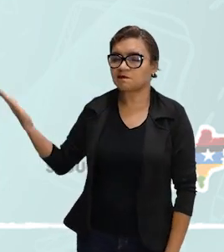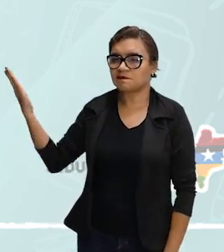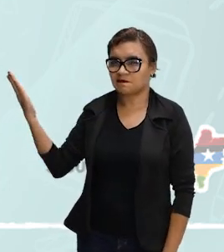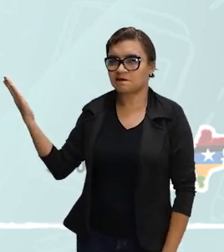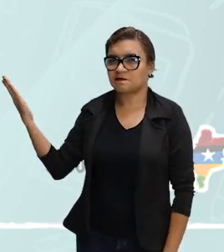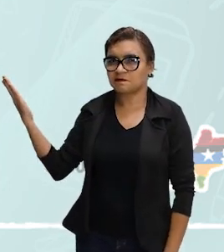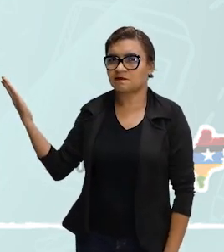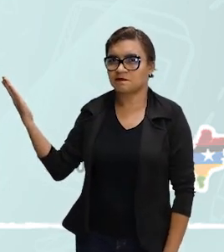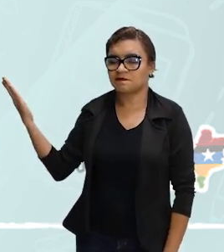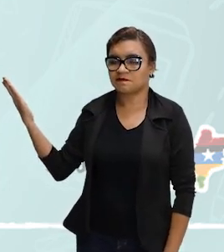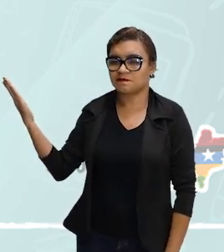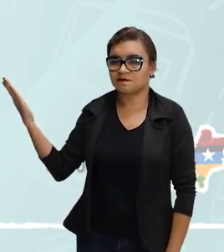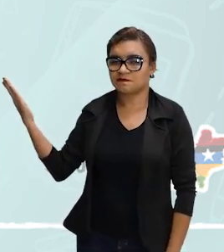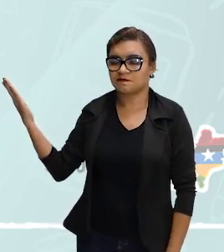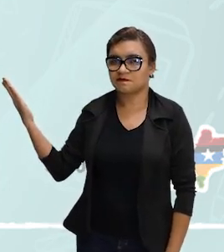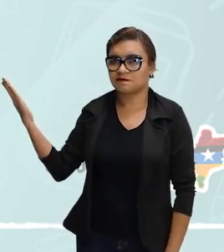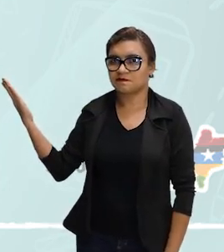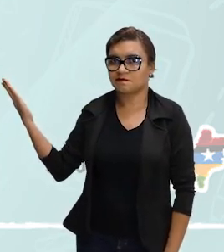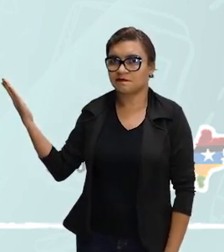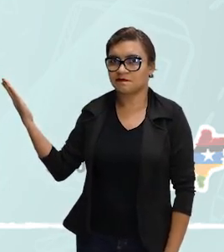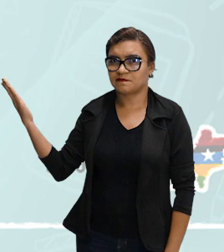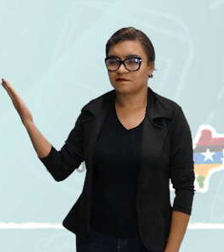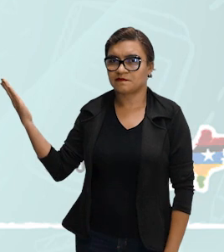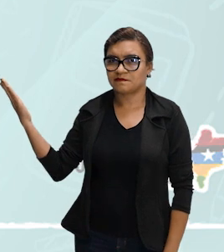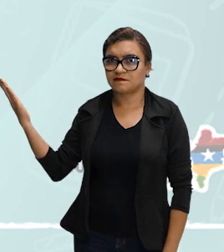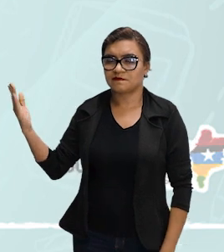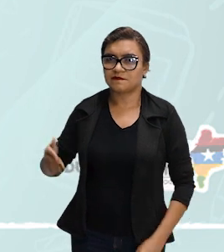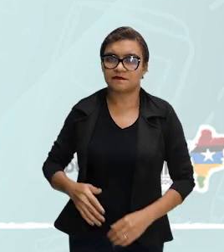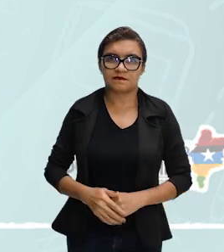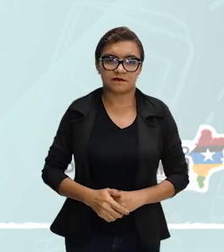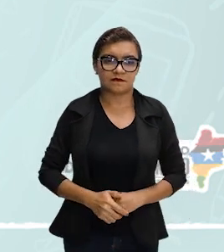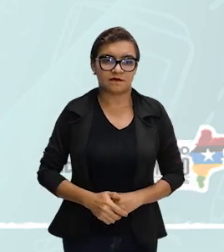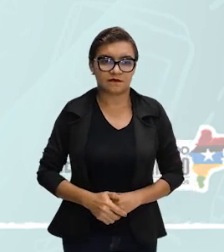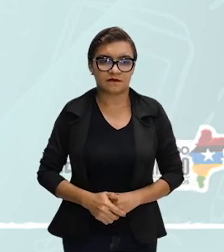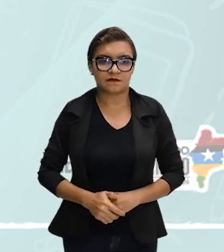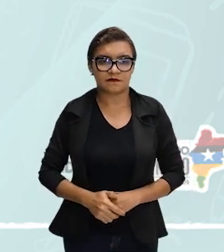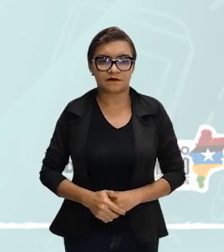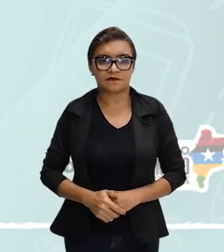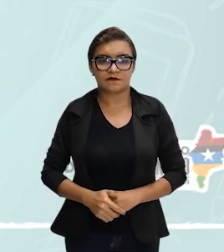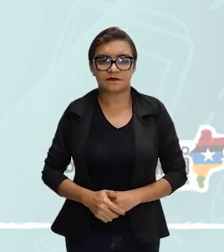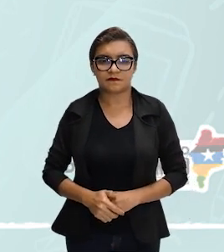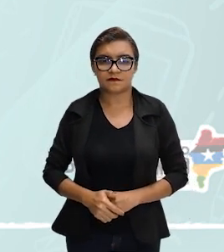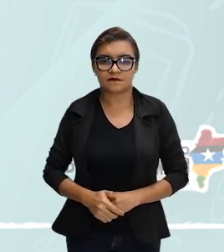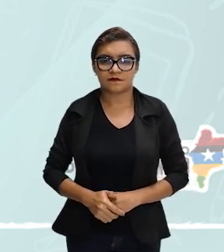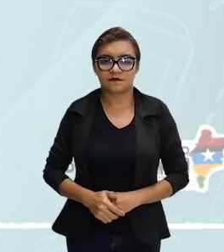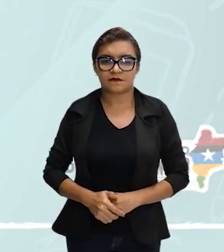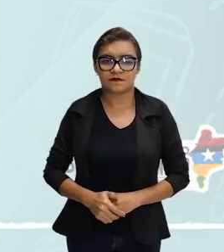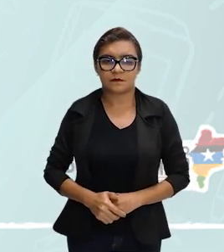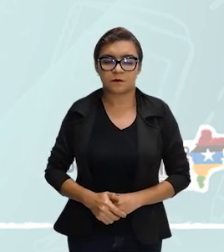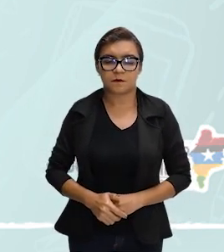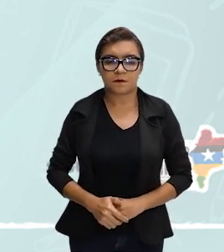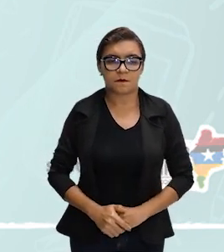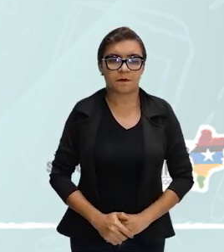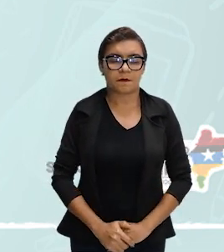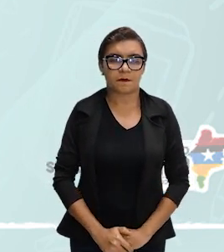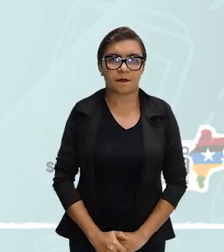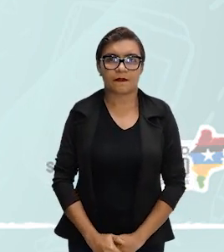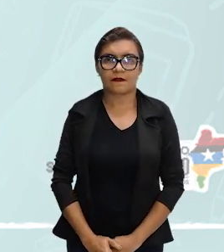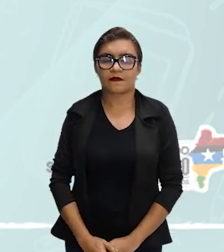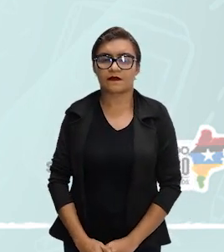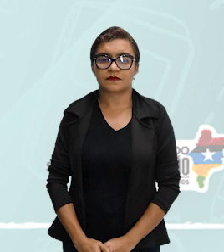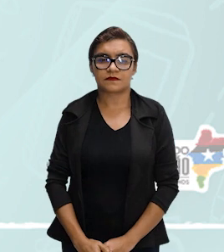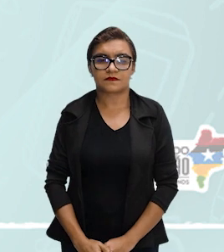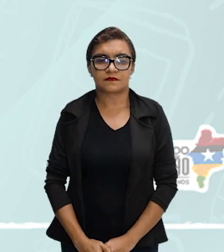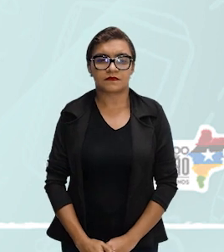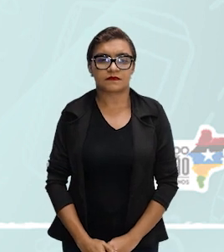tiempos verbales, como el indicativo y el subjuntivo. Las únicas variáveis que oferece são